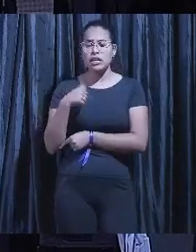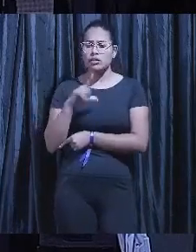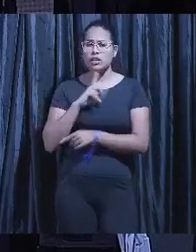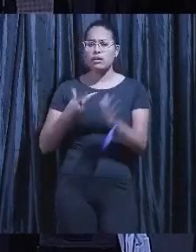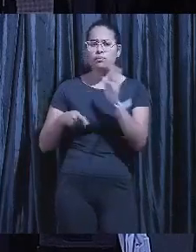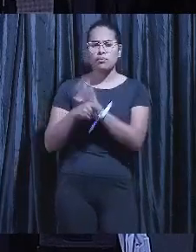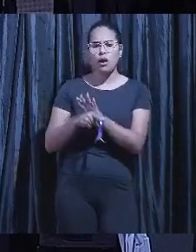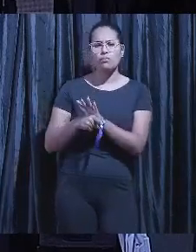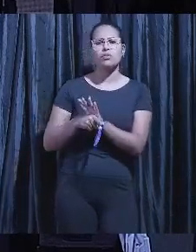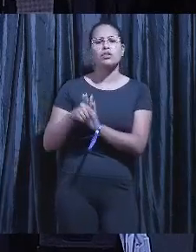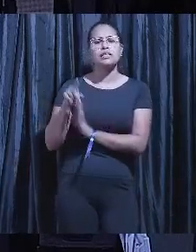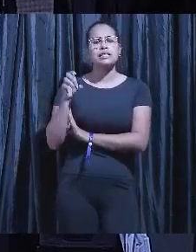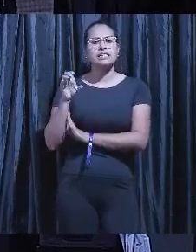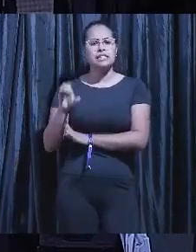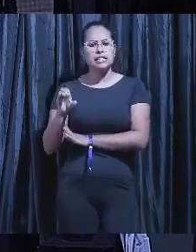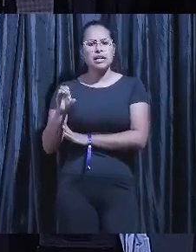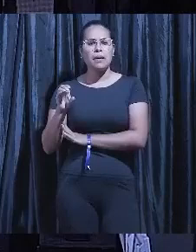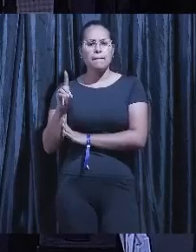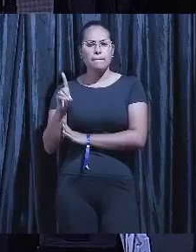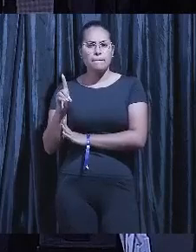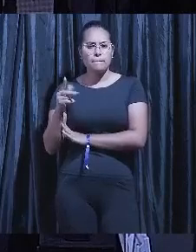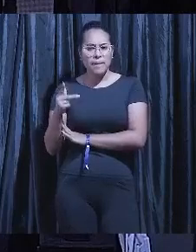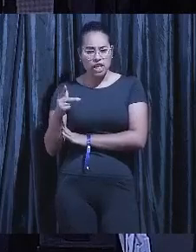CPX, que é Complexo do Alemão,